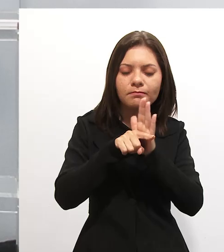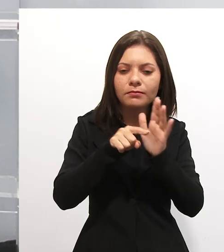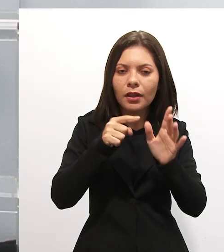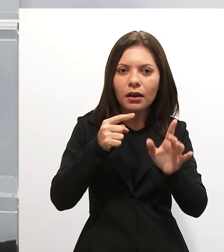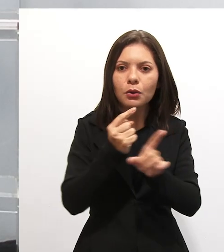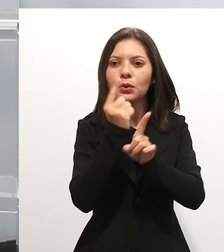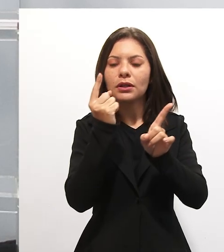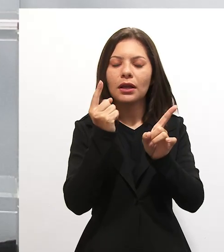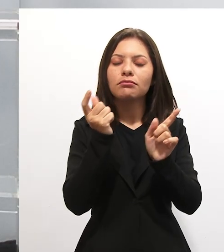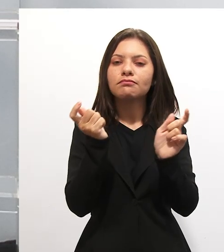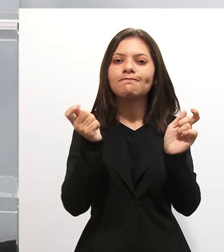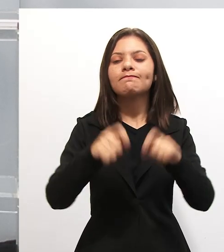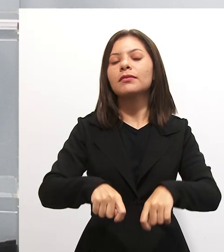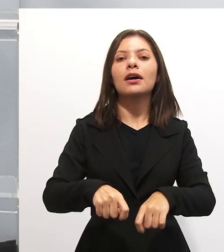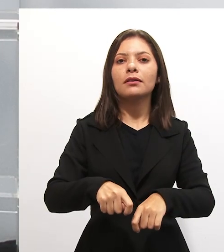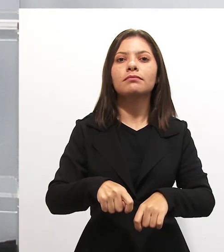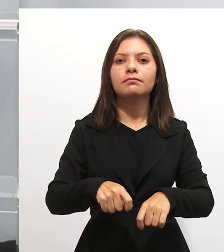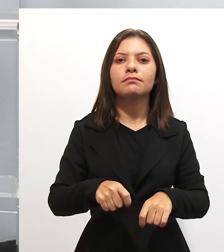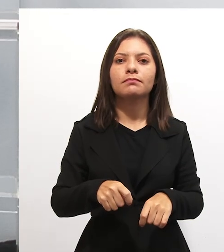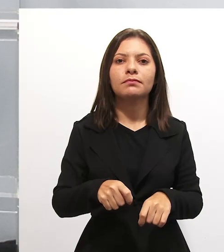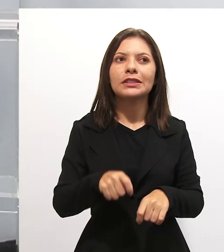atividade,